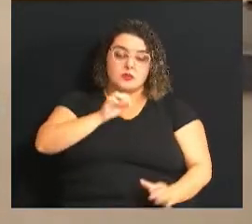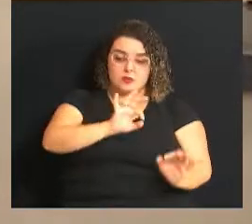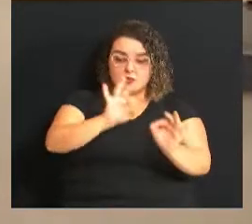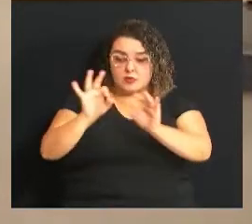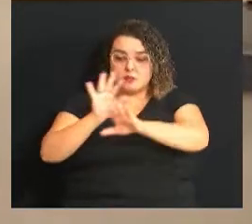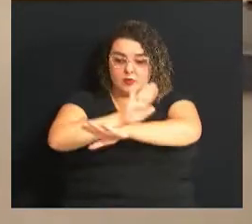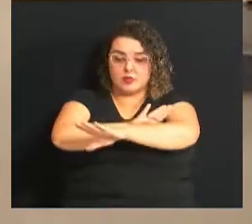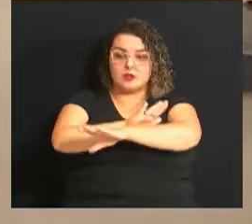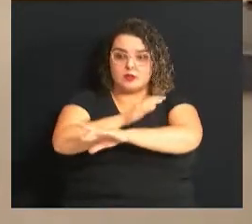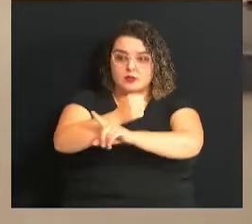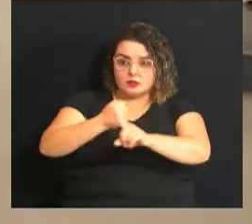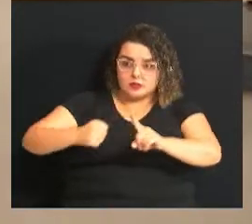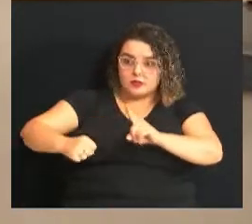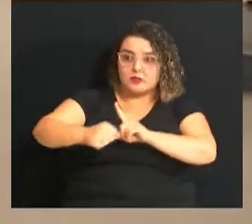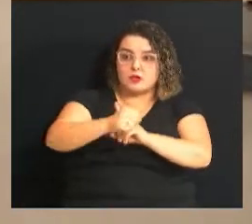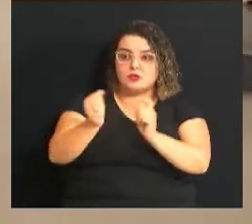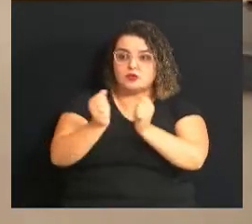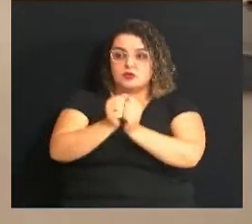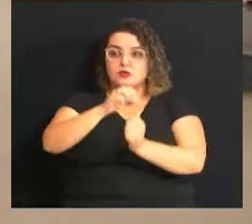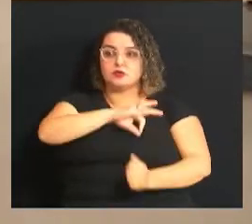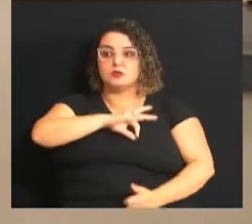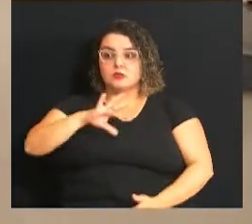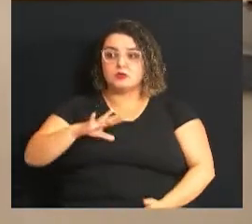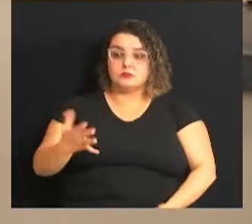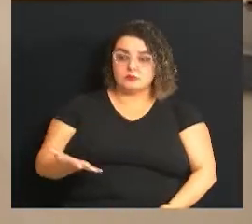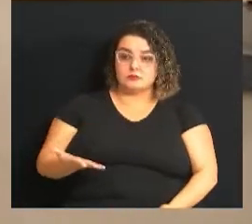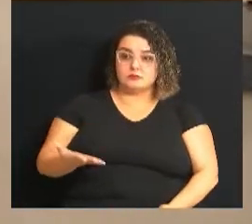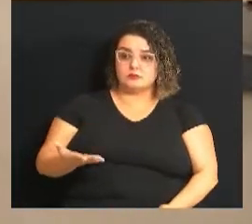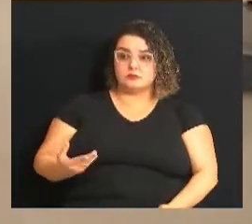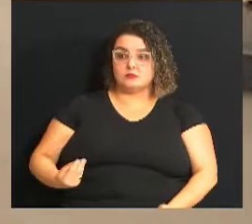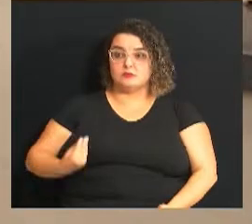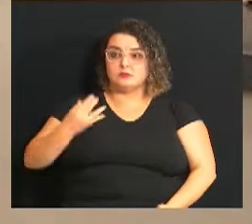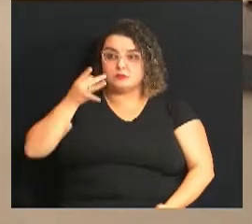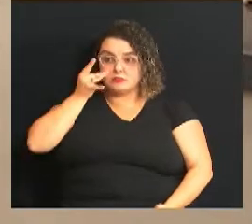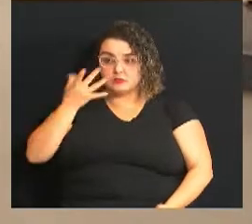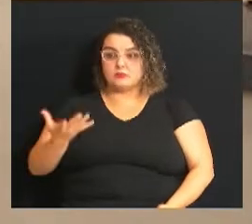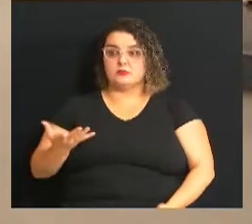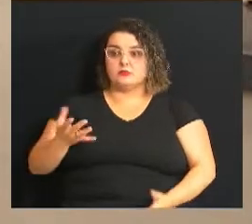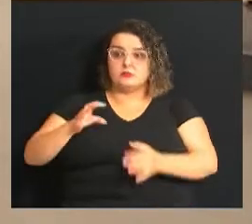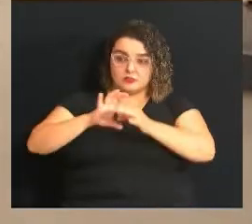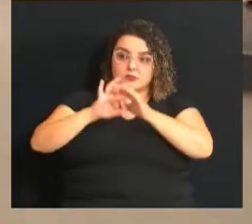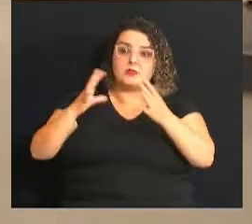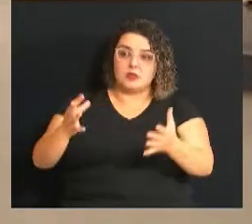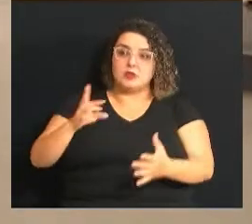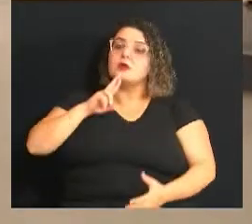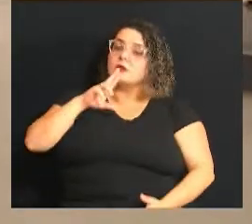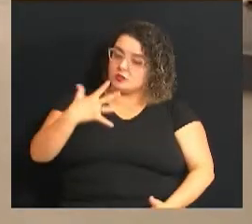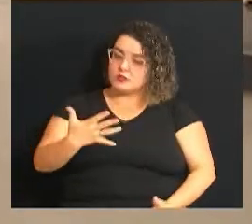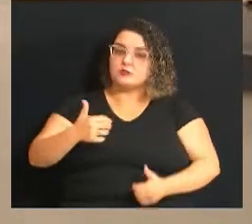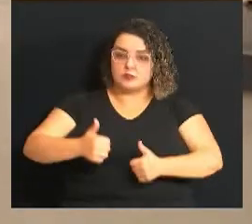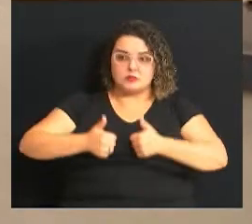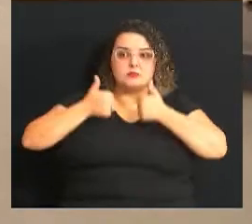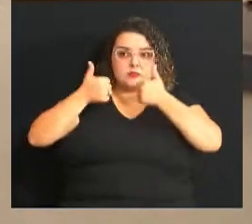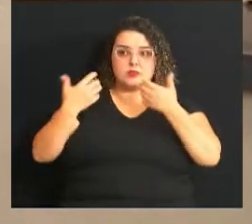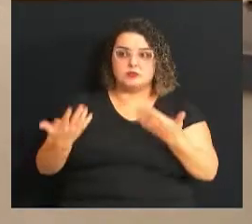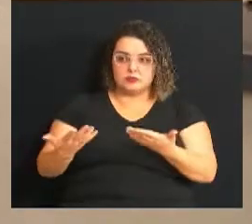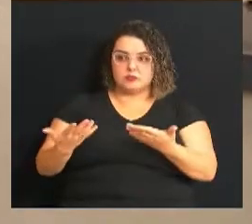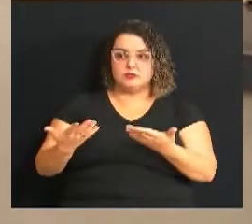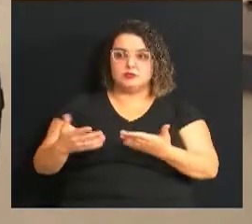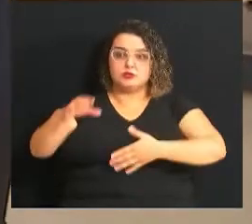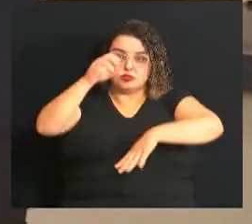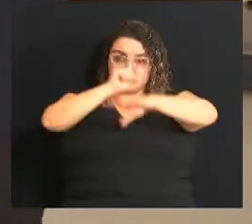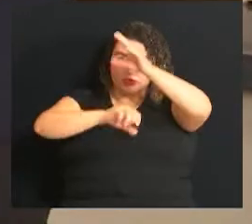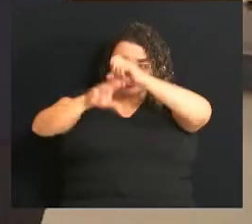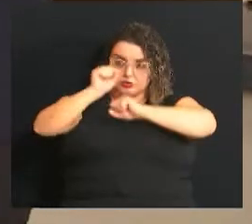Social, né, juntamente com a Guarda Municipal, e estamos aí à disposição e o resultado tem sido muito positivo. Desde aprender a